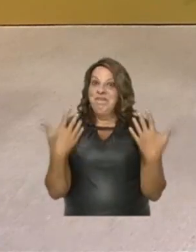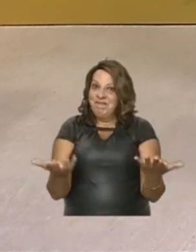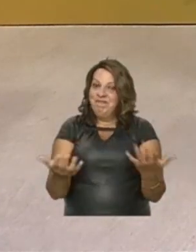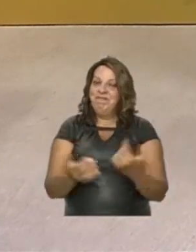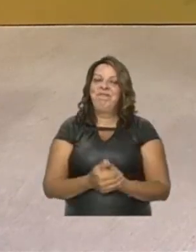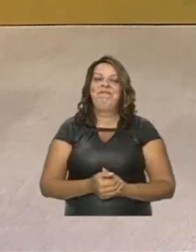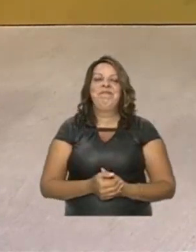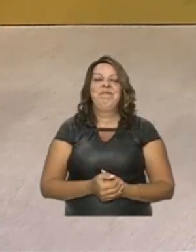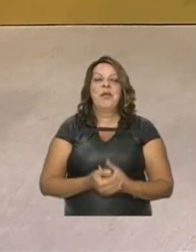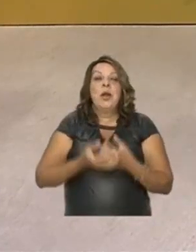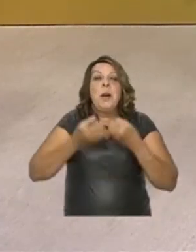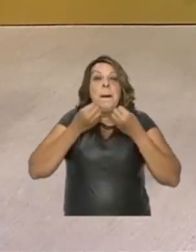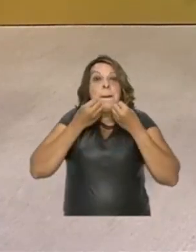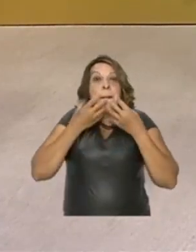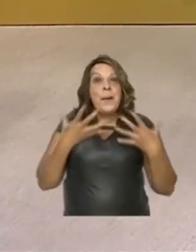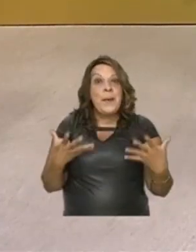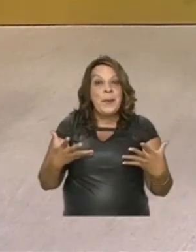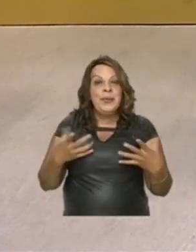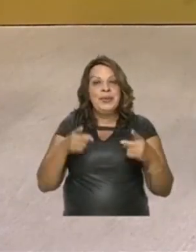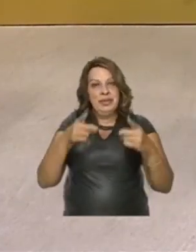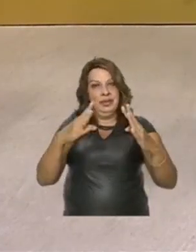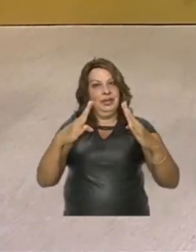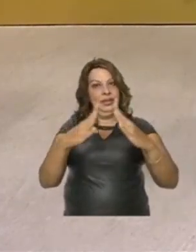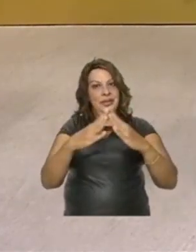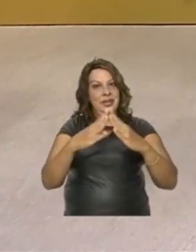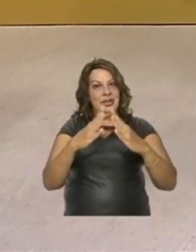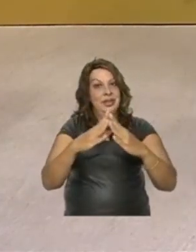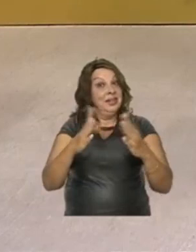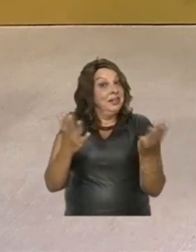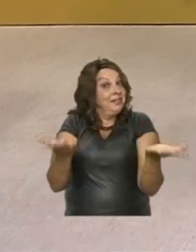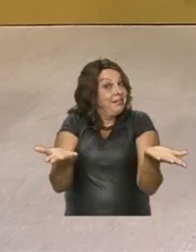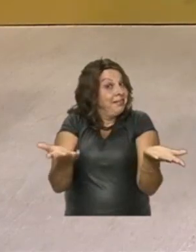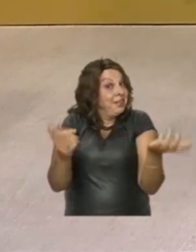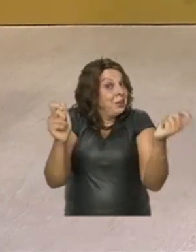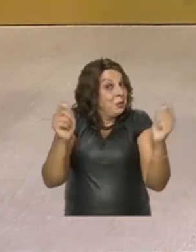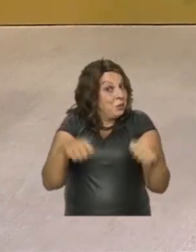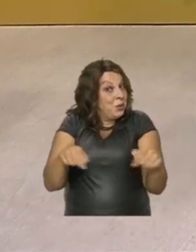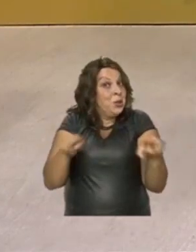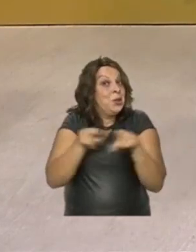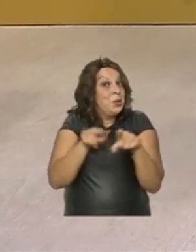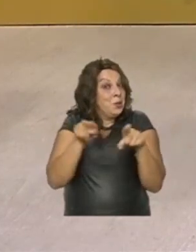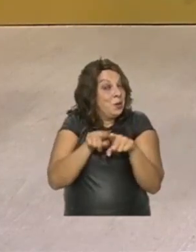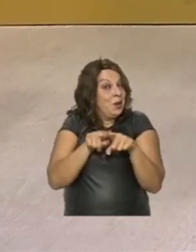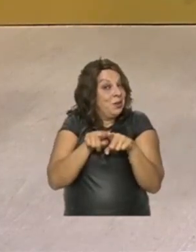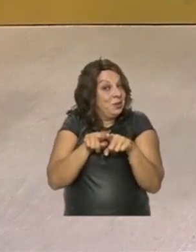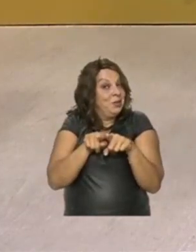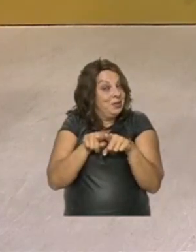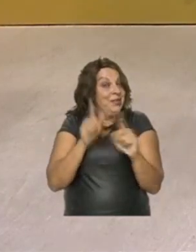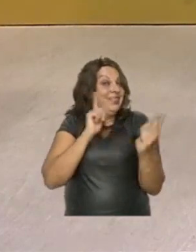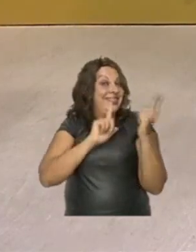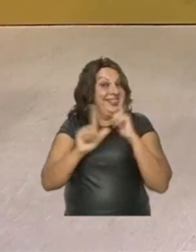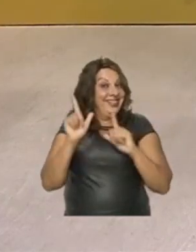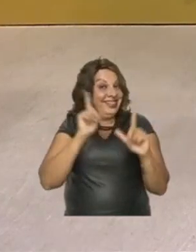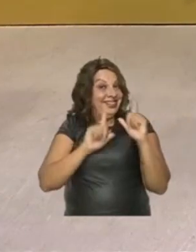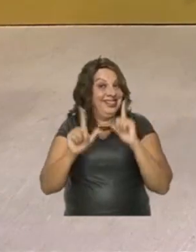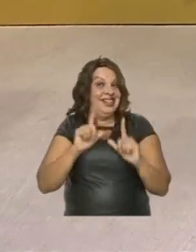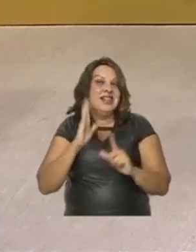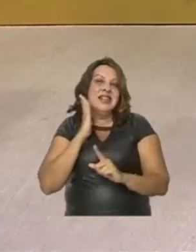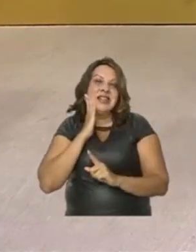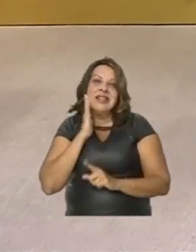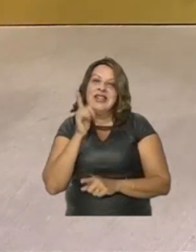ganharam. Bom demais. E quem sabe você de casa não é agora a sua vez de criar essa história também junto com o Caju Cap em sua vida, hein? Sei que você aí já tá